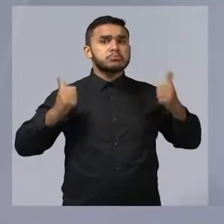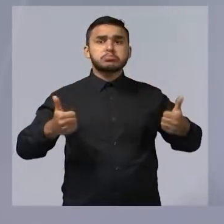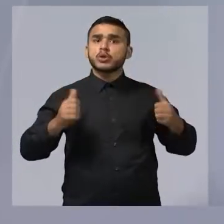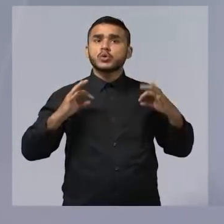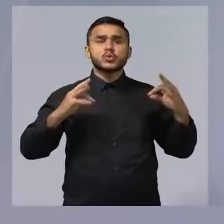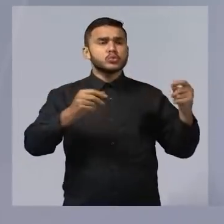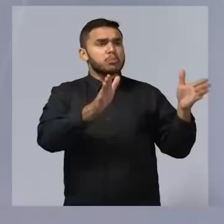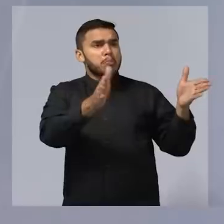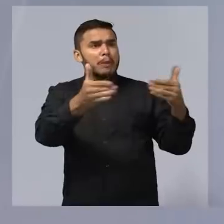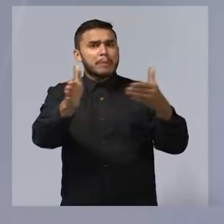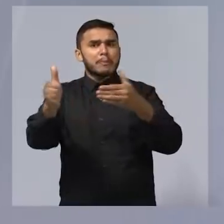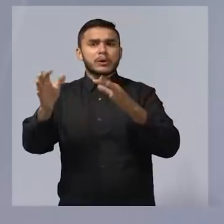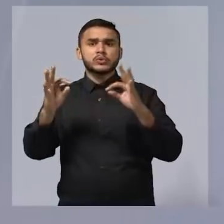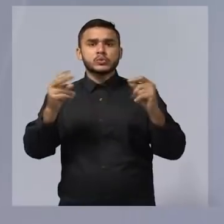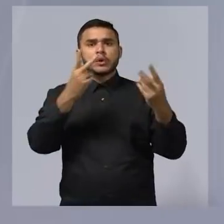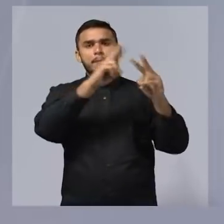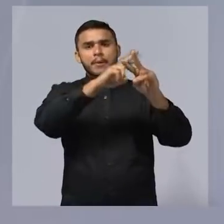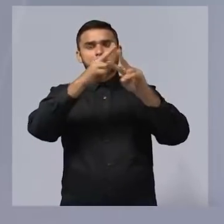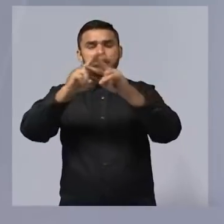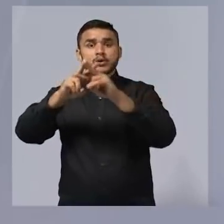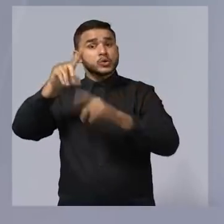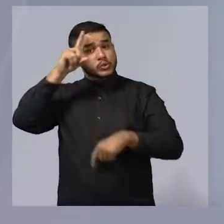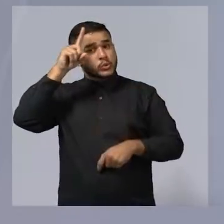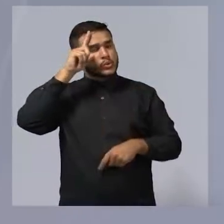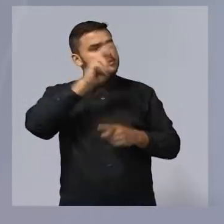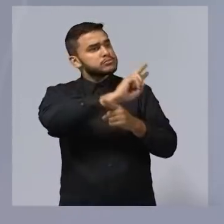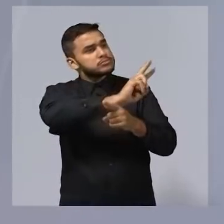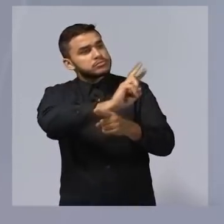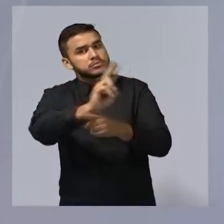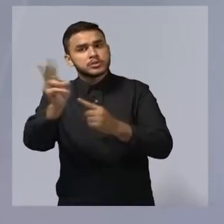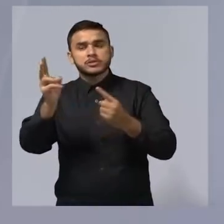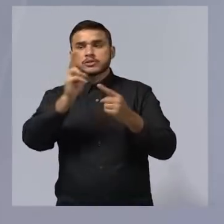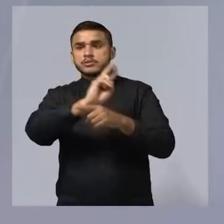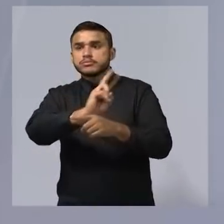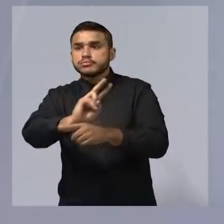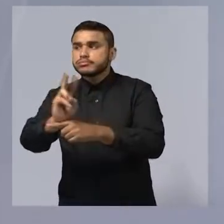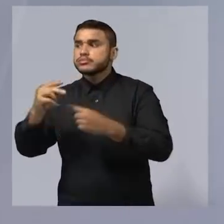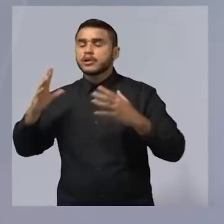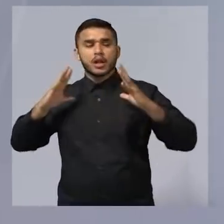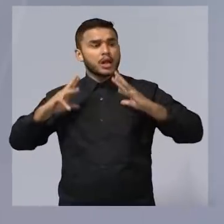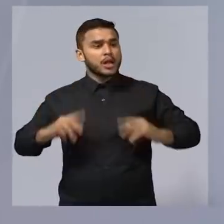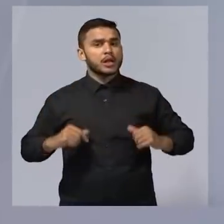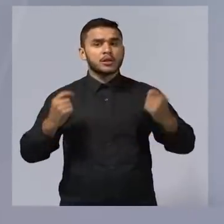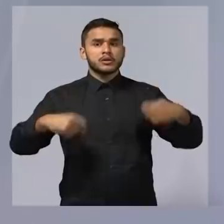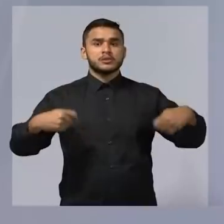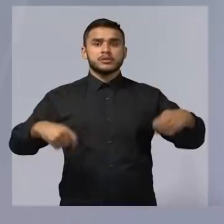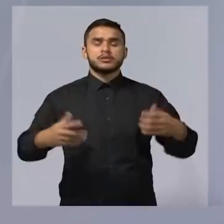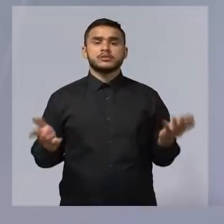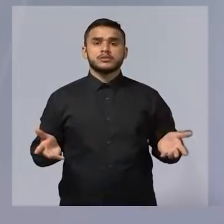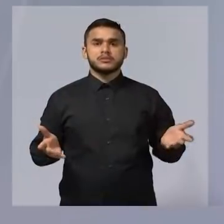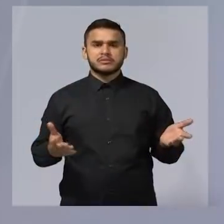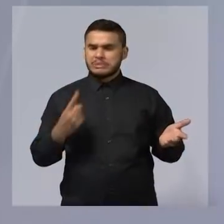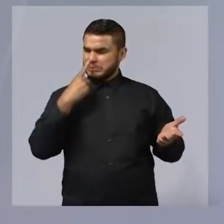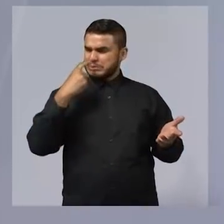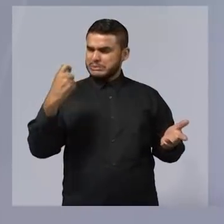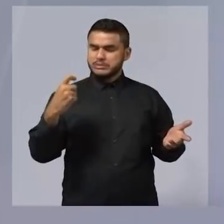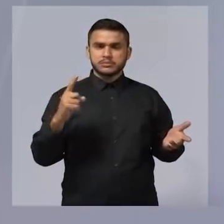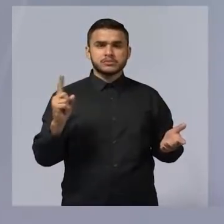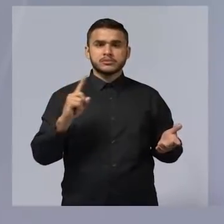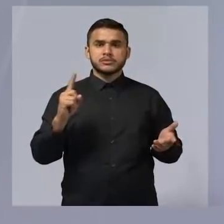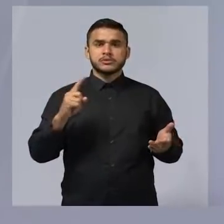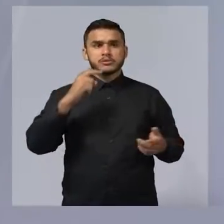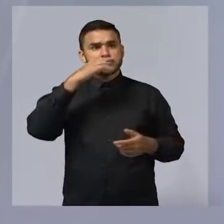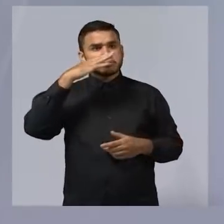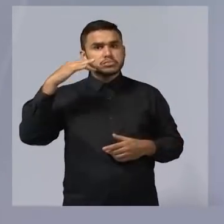agente faz essa fiscalização todo dia. Para isso eu tenho que arrumar, para isso eu tenho que manter limpo, para isso não tem cheiro de cadeia, manter cheiroso. Porque eu costumo dizer,